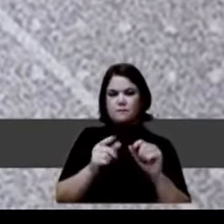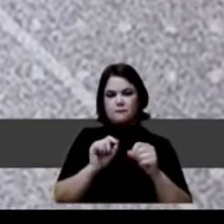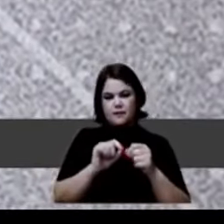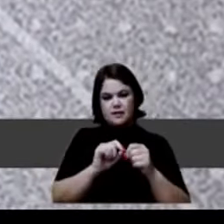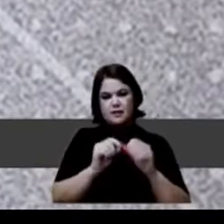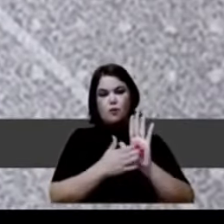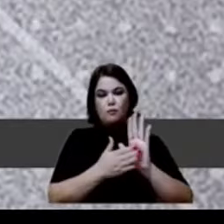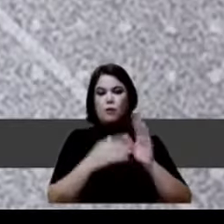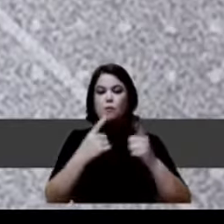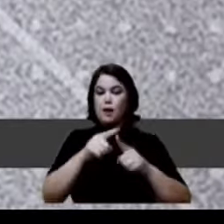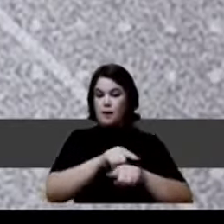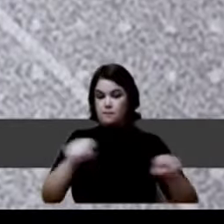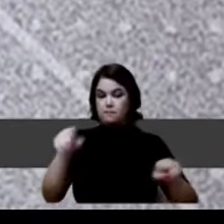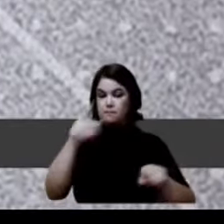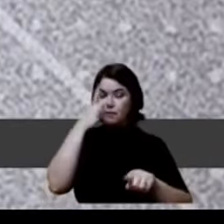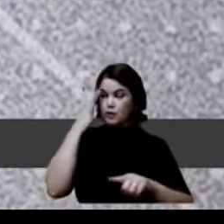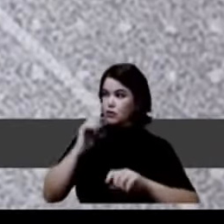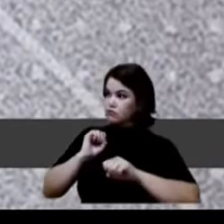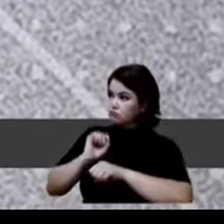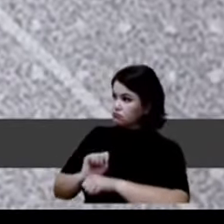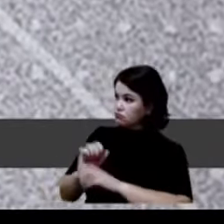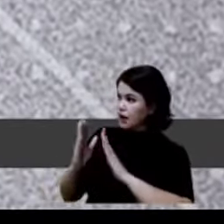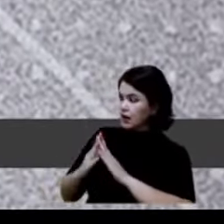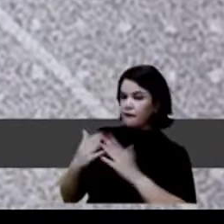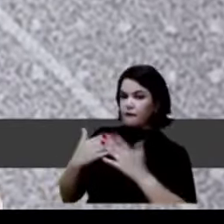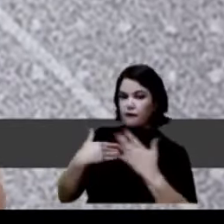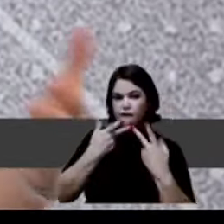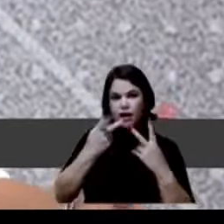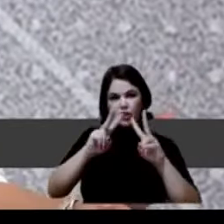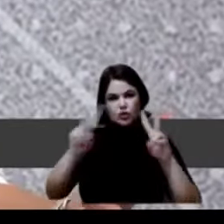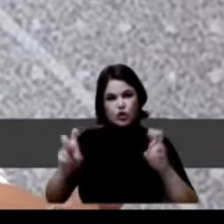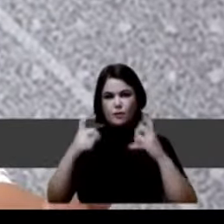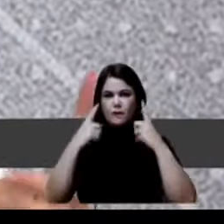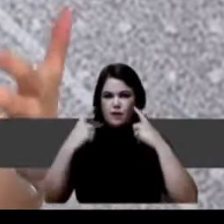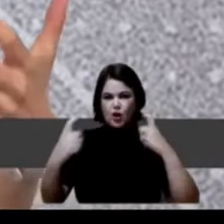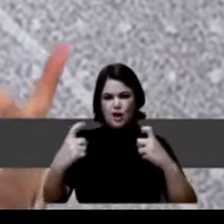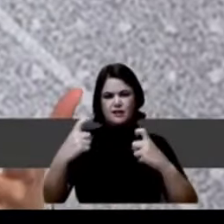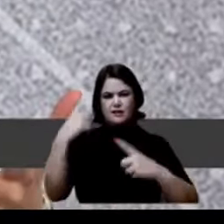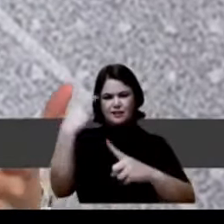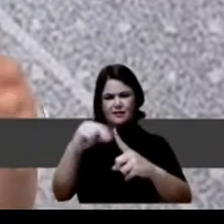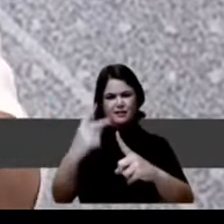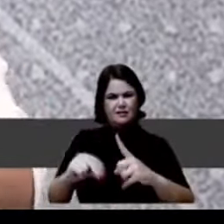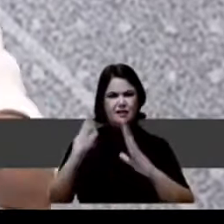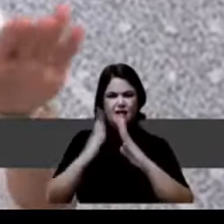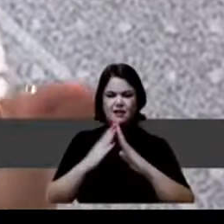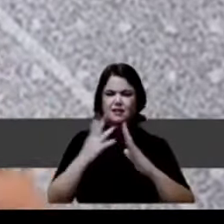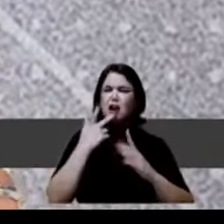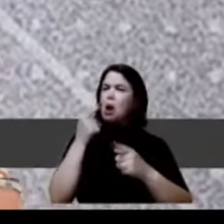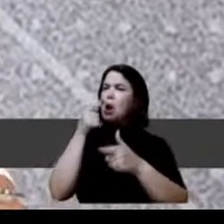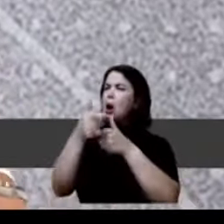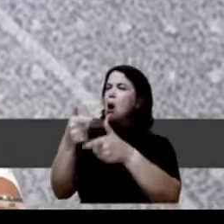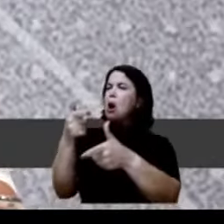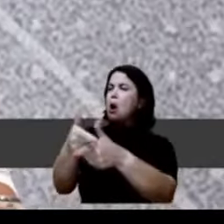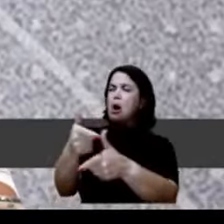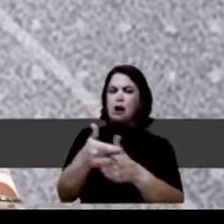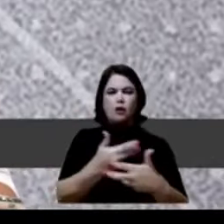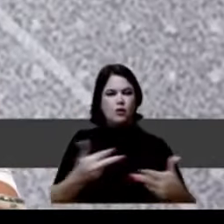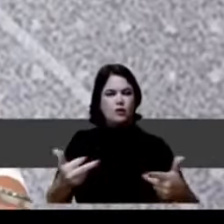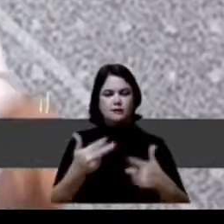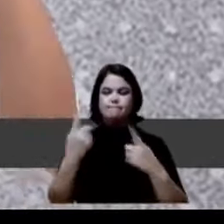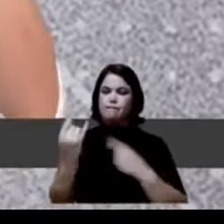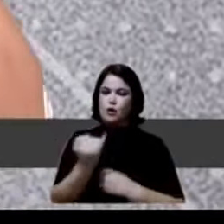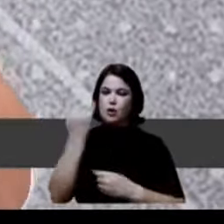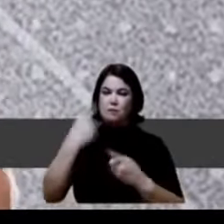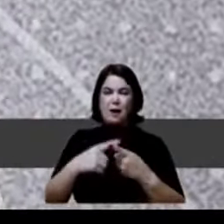pessoas esperam em casa. Vamos falar de violência doméstica, mas não ridicularizando um tema que é tão importante. Olha, como infelizmente ela está mandando